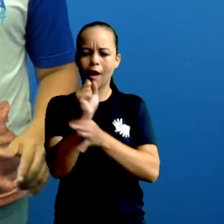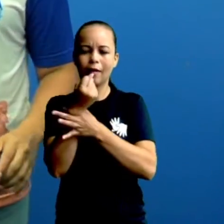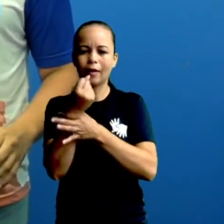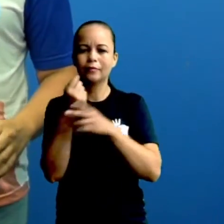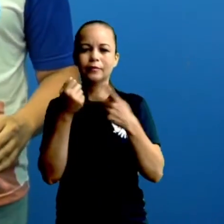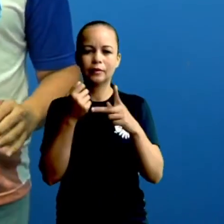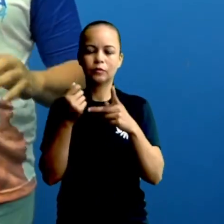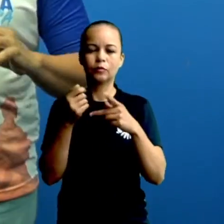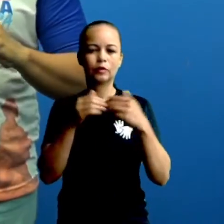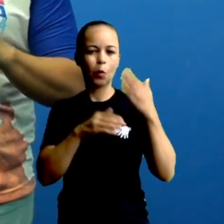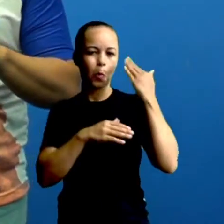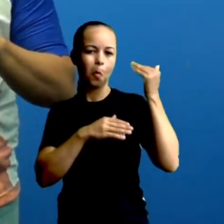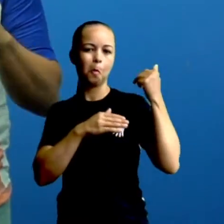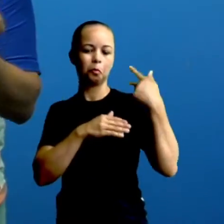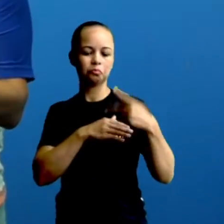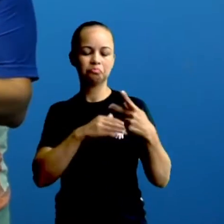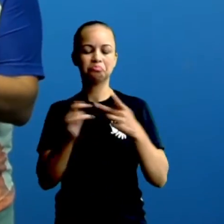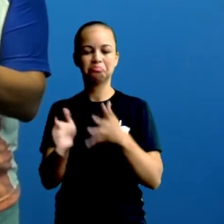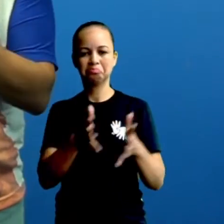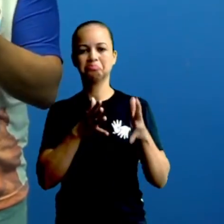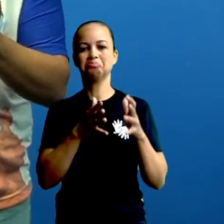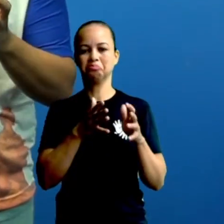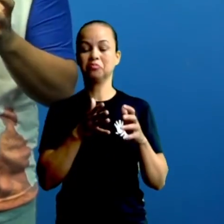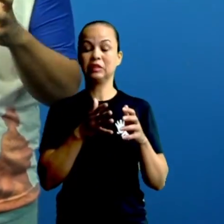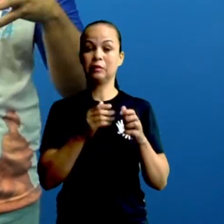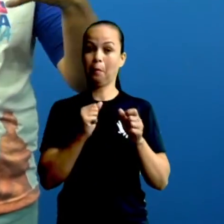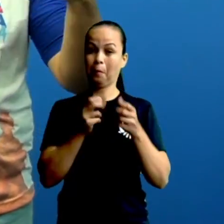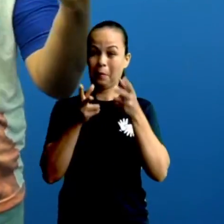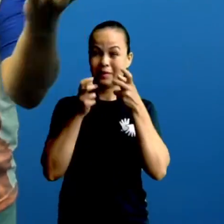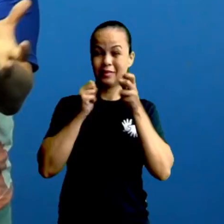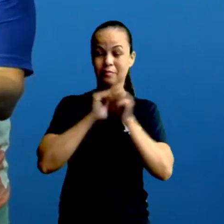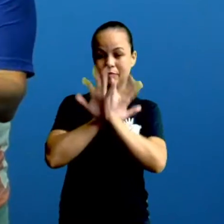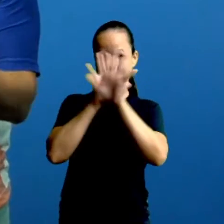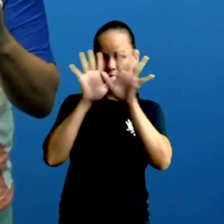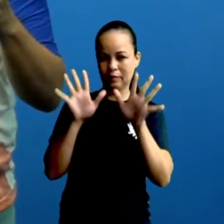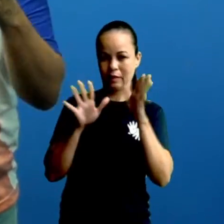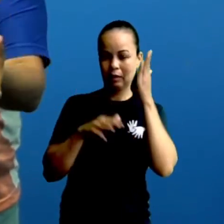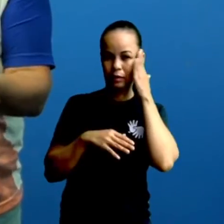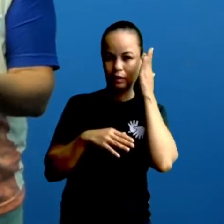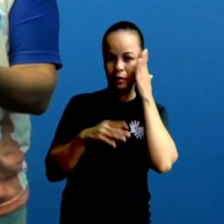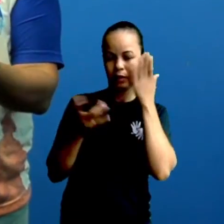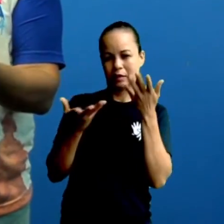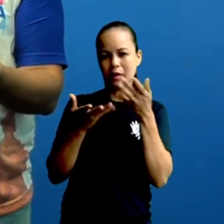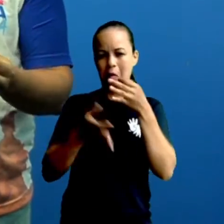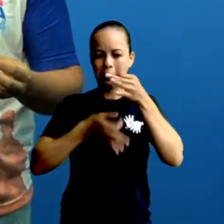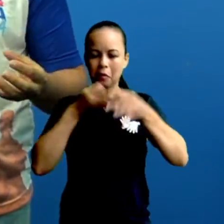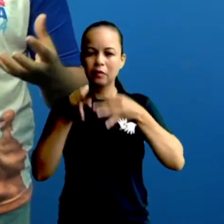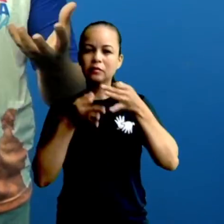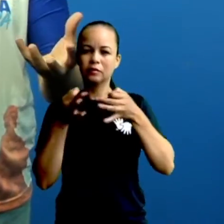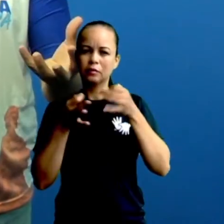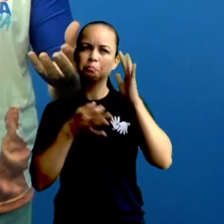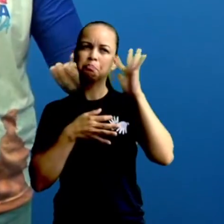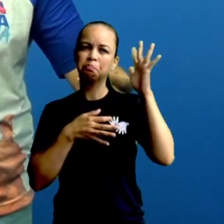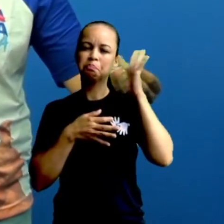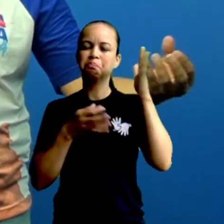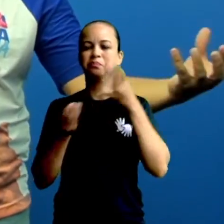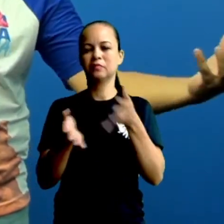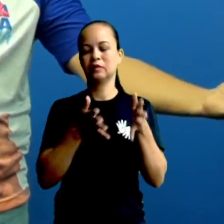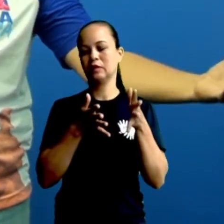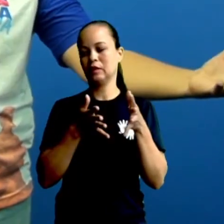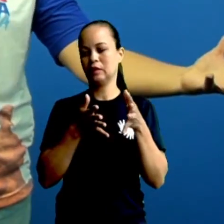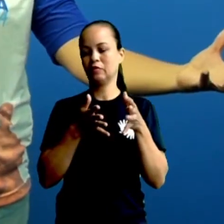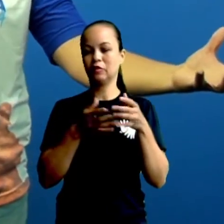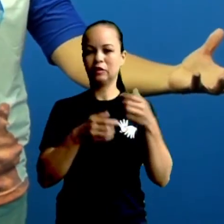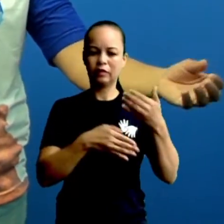garantidor do seu sucesso. E você perceber isso de forma clara, você compreender isso de forma crítica e reflexiva, é um momento de tirar você